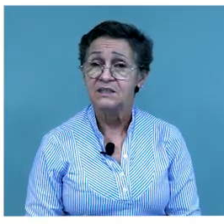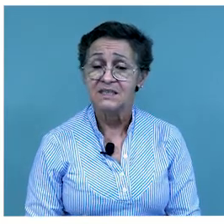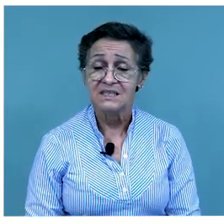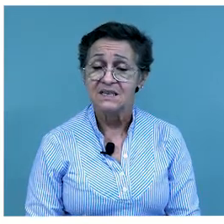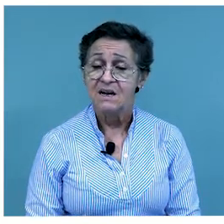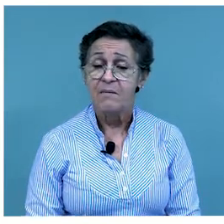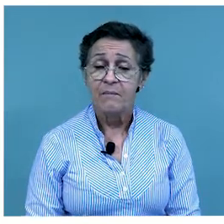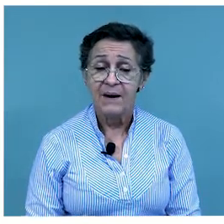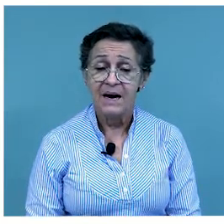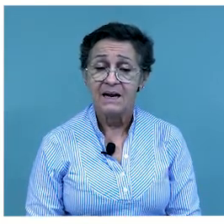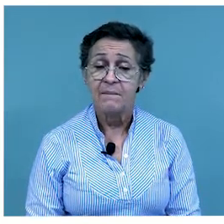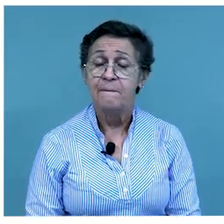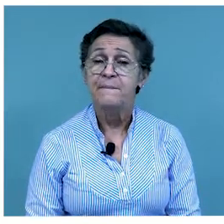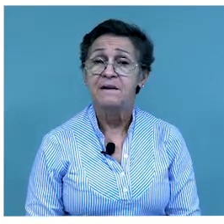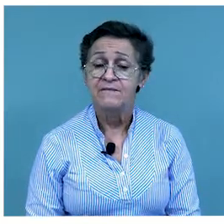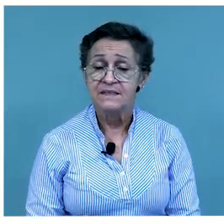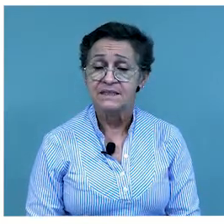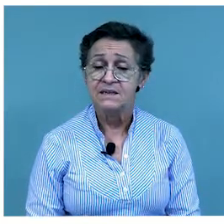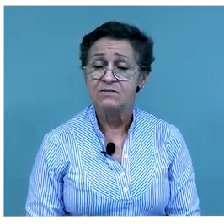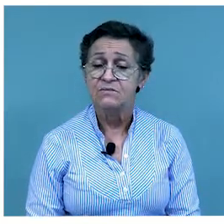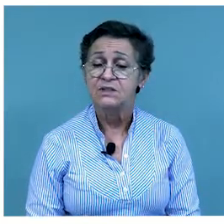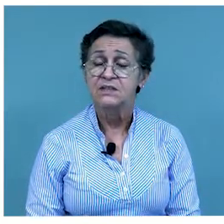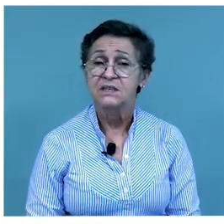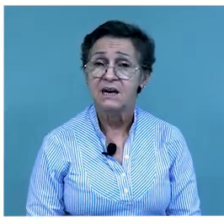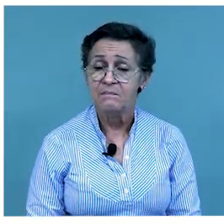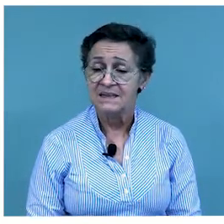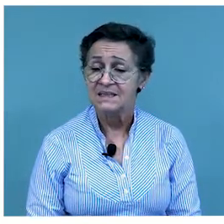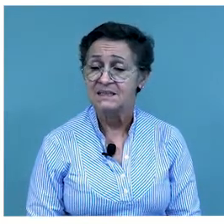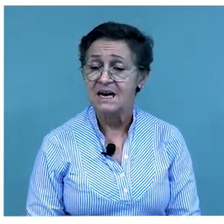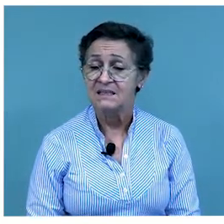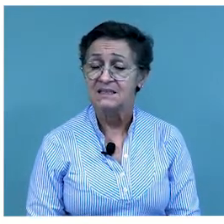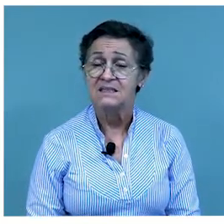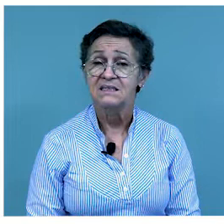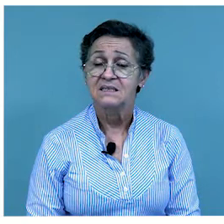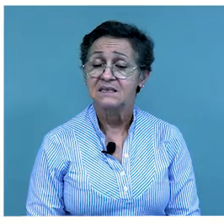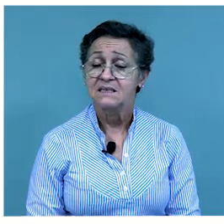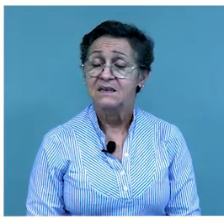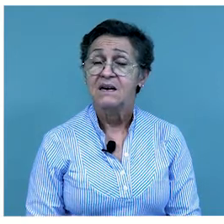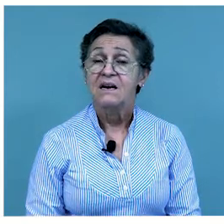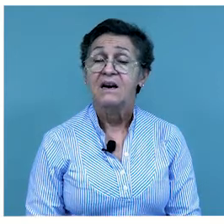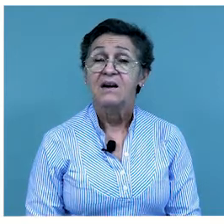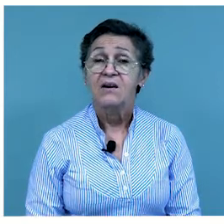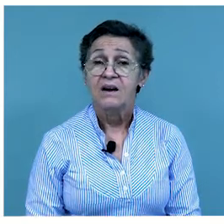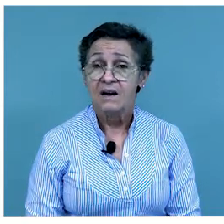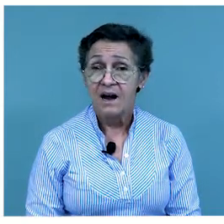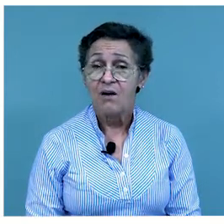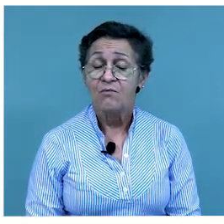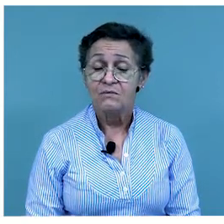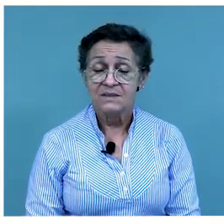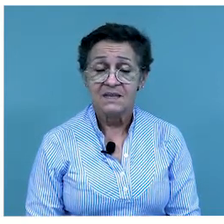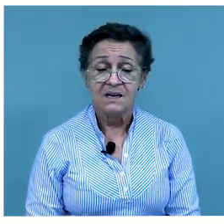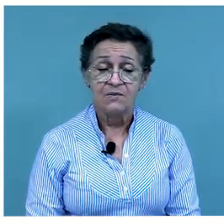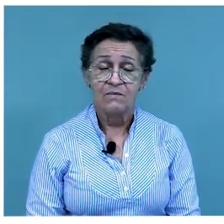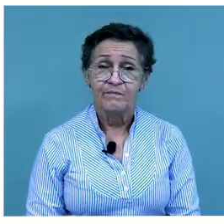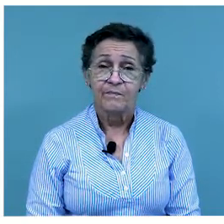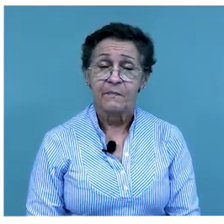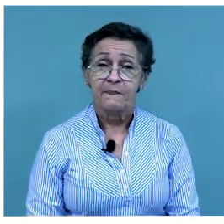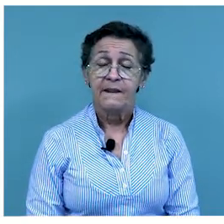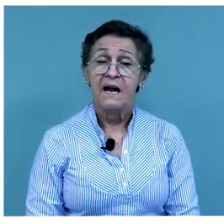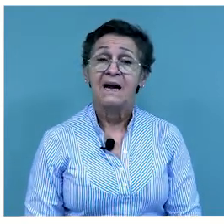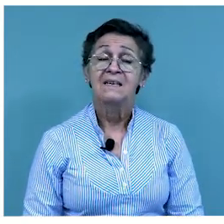de medidas para prevenção de incapacidades o grau